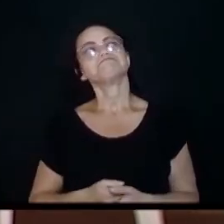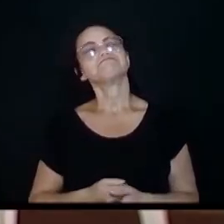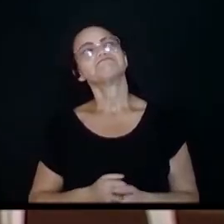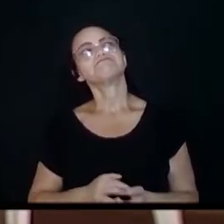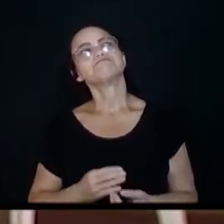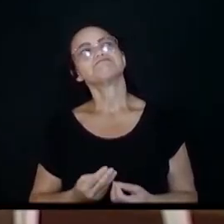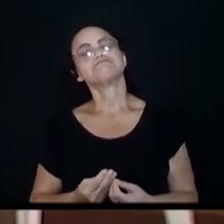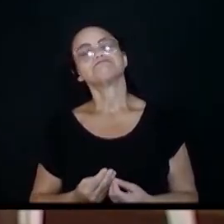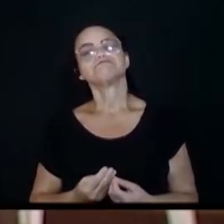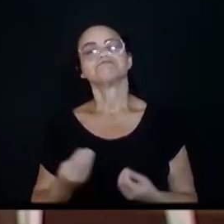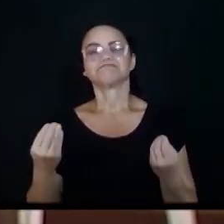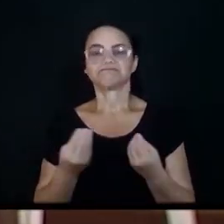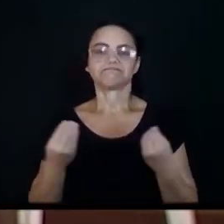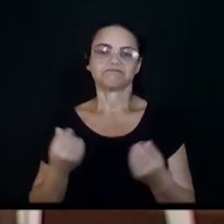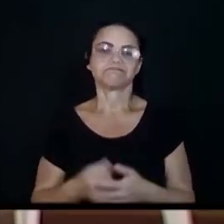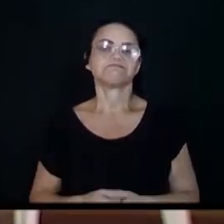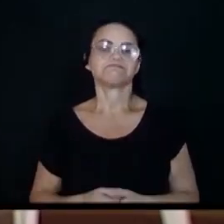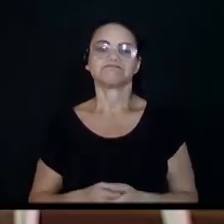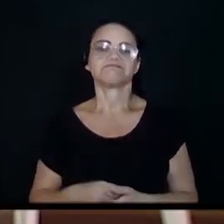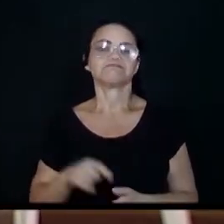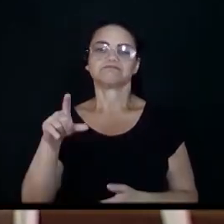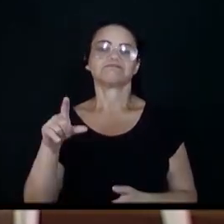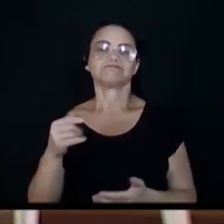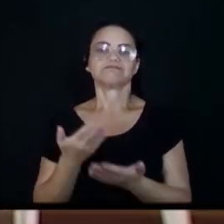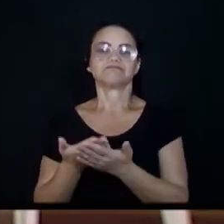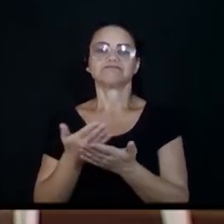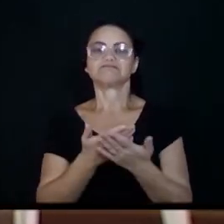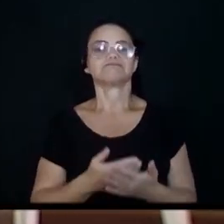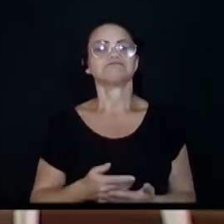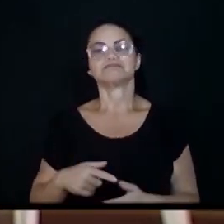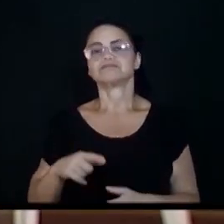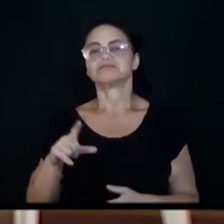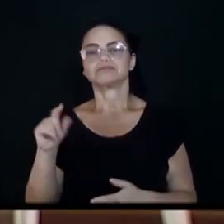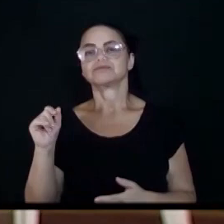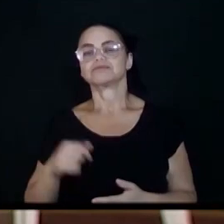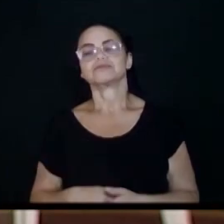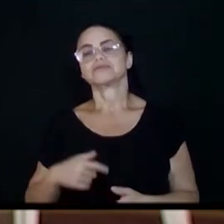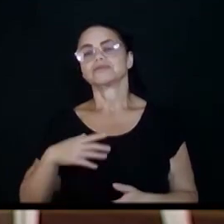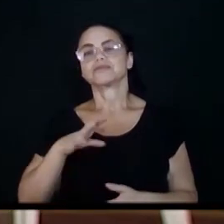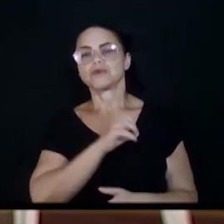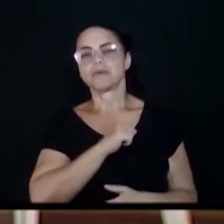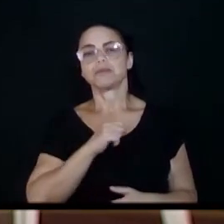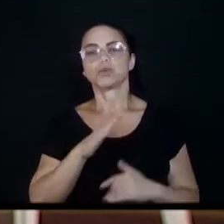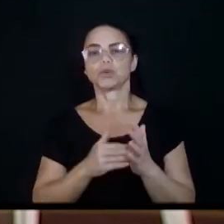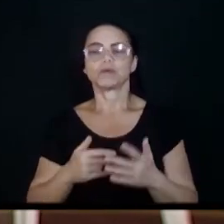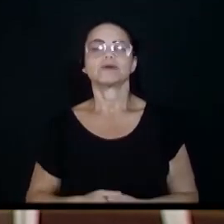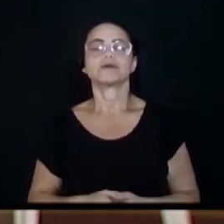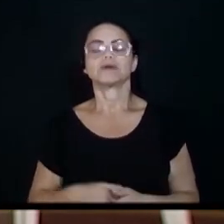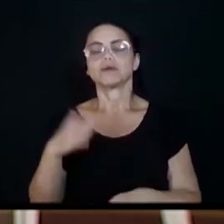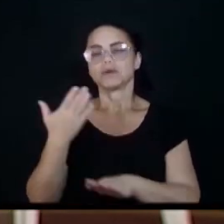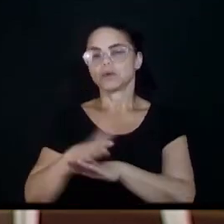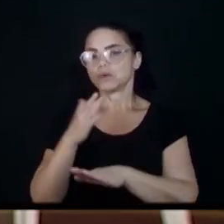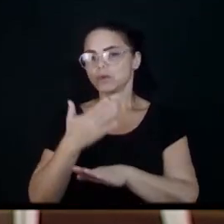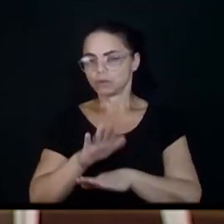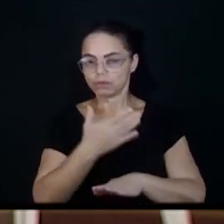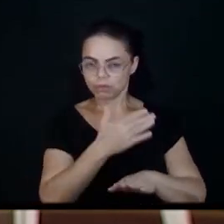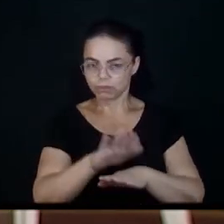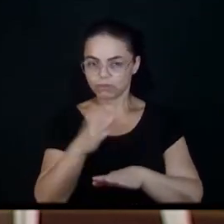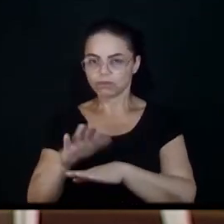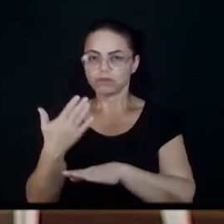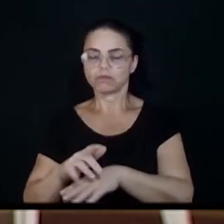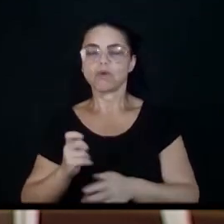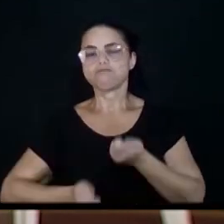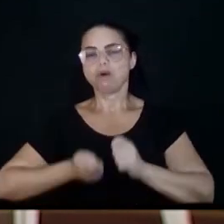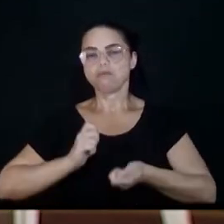uma aula preferida, eu amo todas. E eu vi aqui que vocês estavam ensaiando bastante aqui percussão. Você já